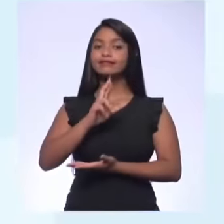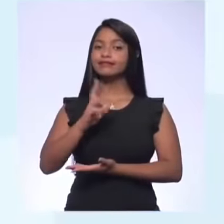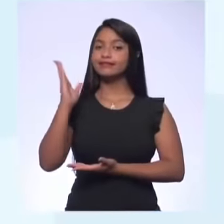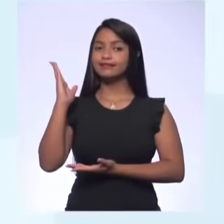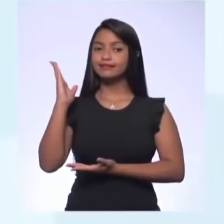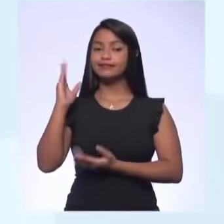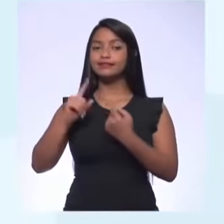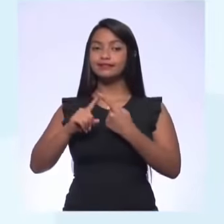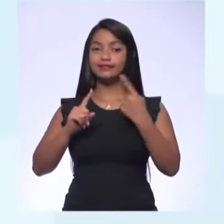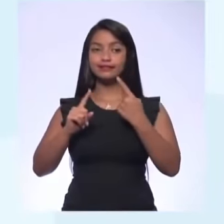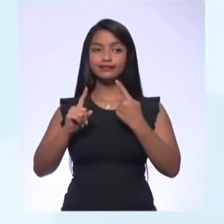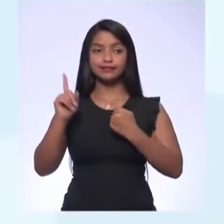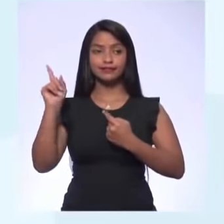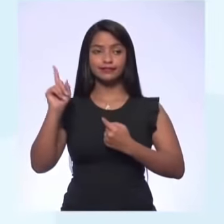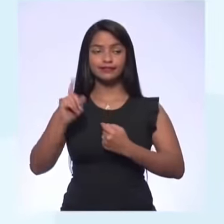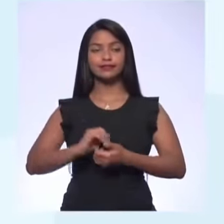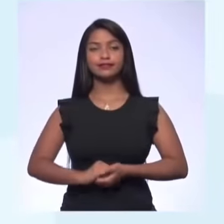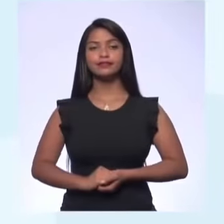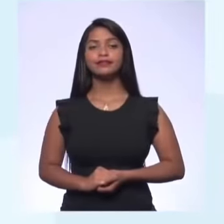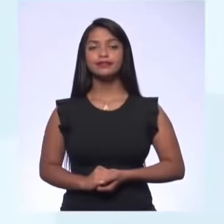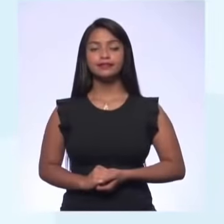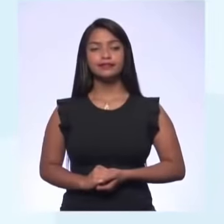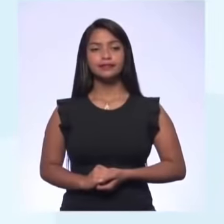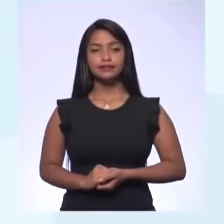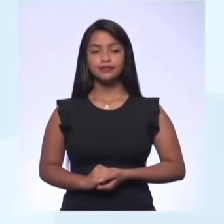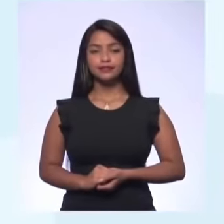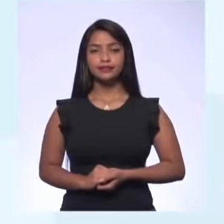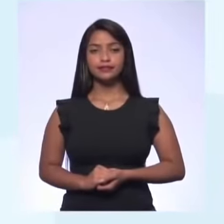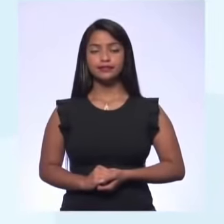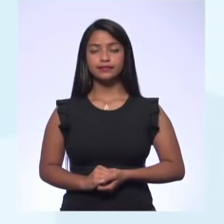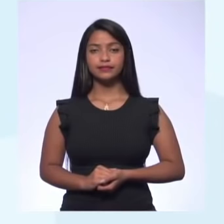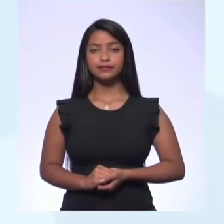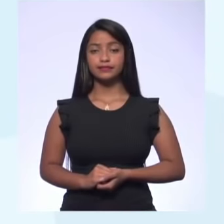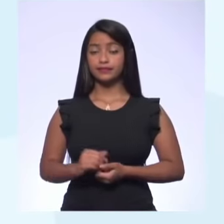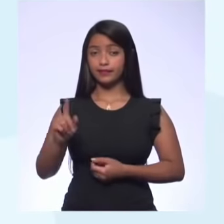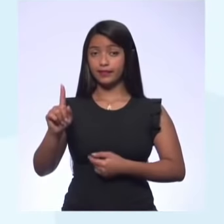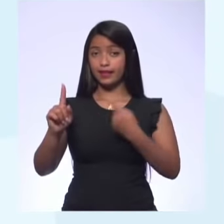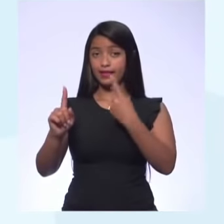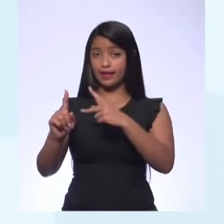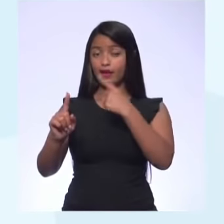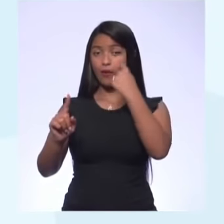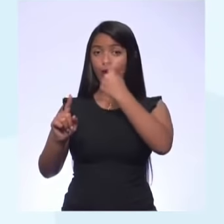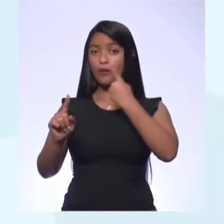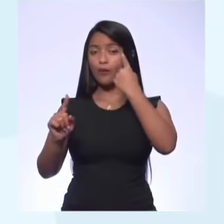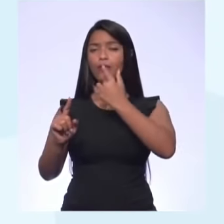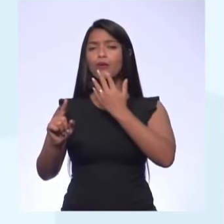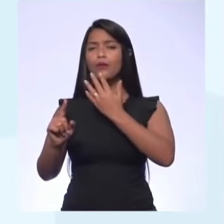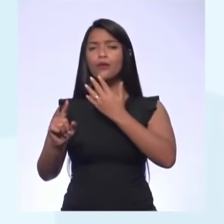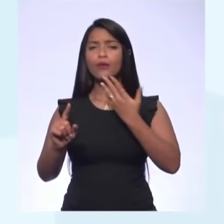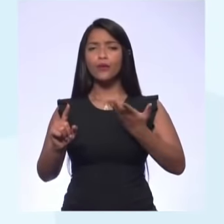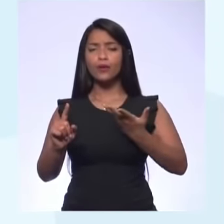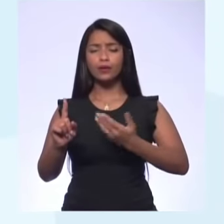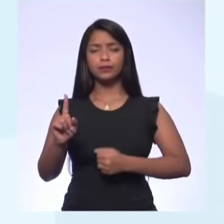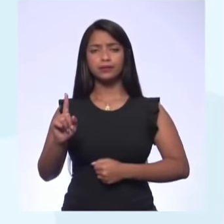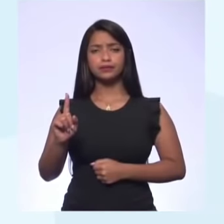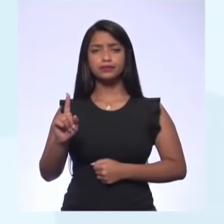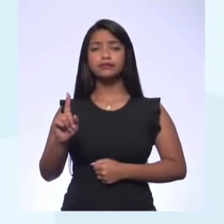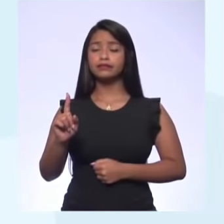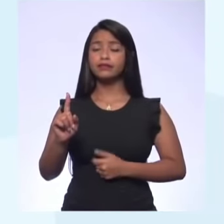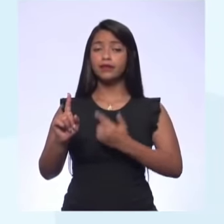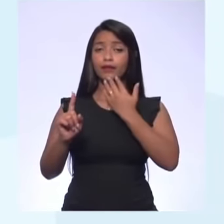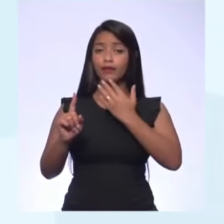primeira. What color are his eyes? Que cor são os olhos dele? His eyes are brown. Os olhos